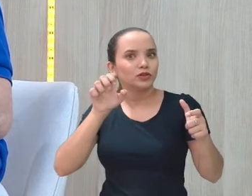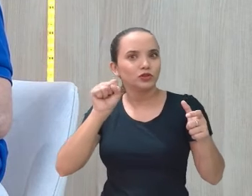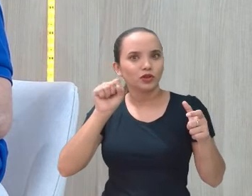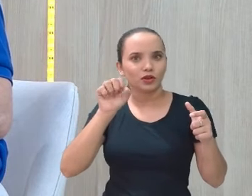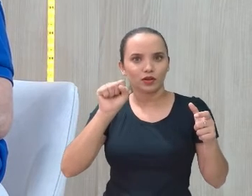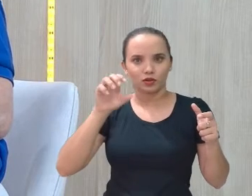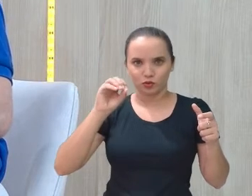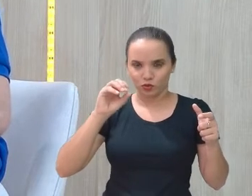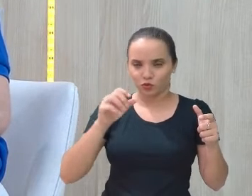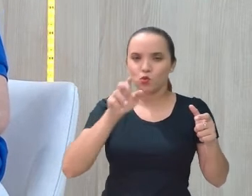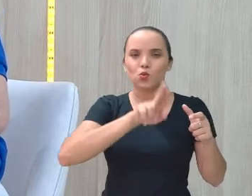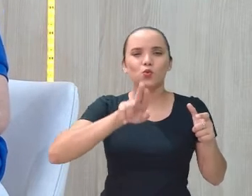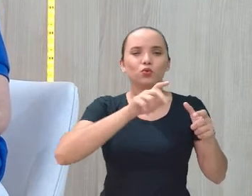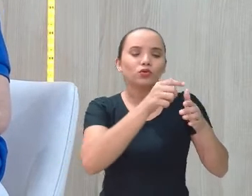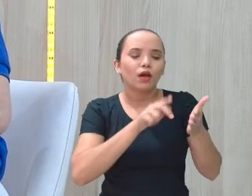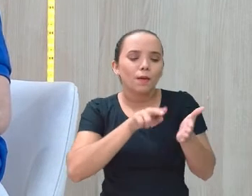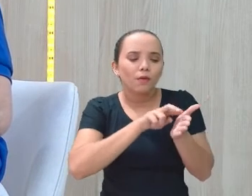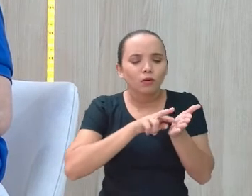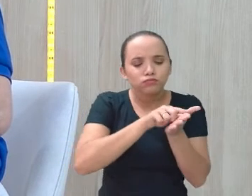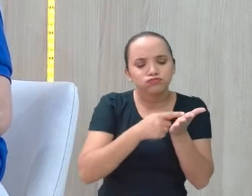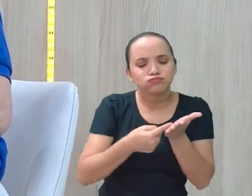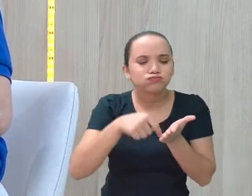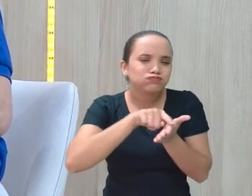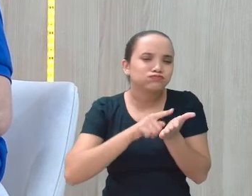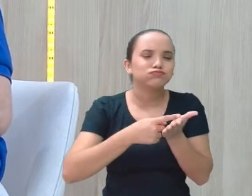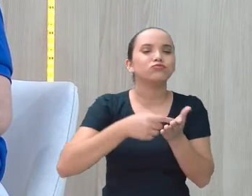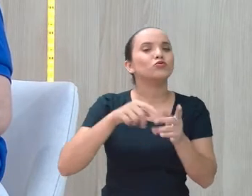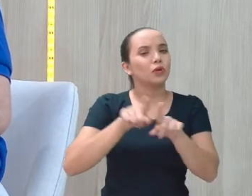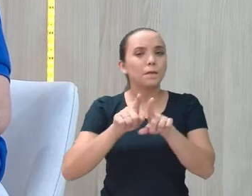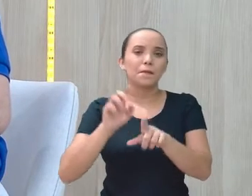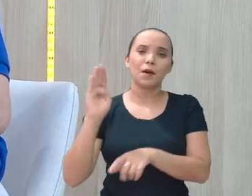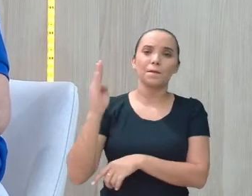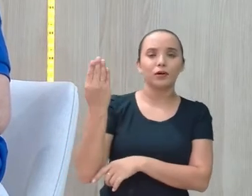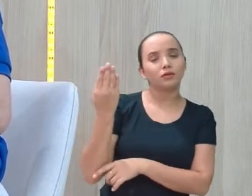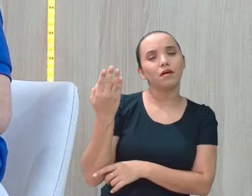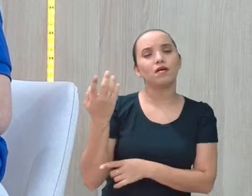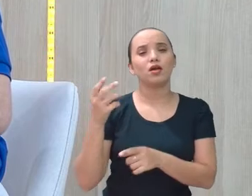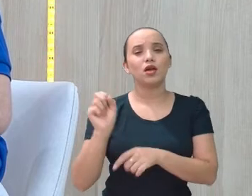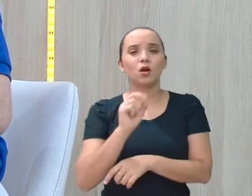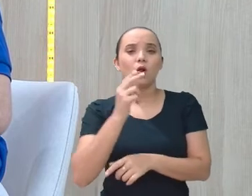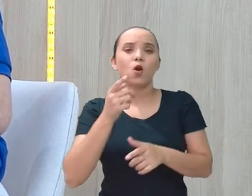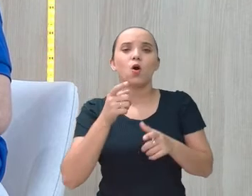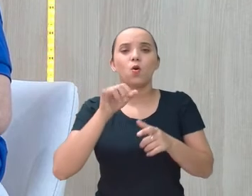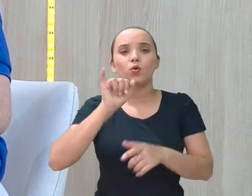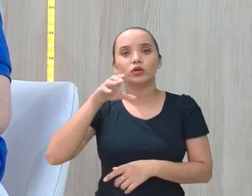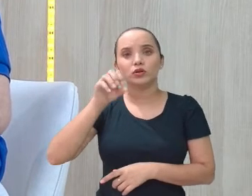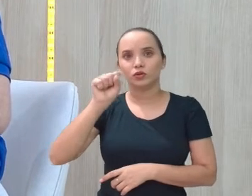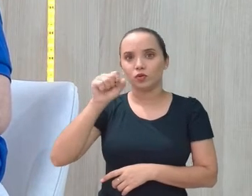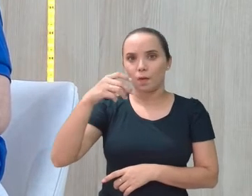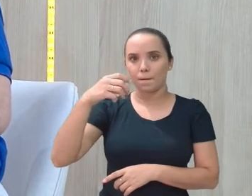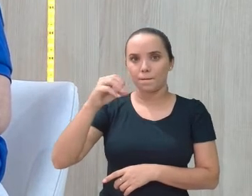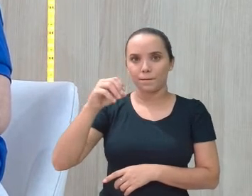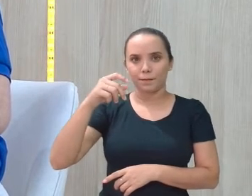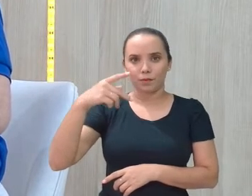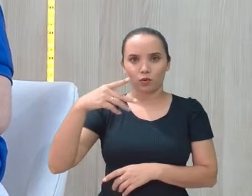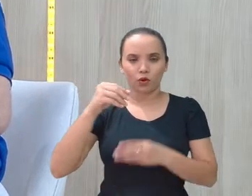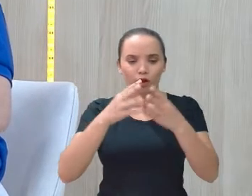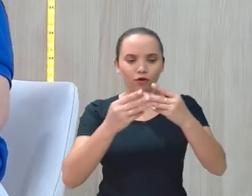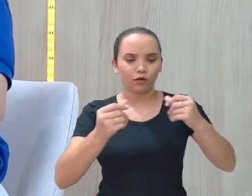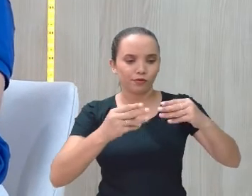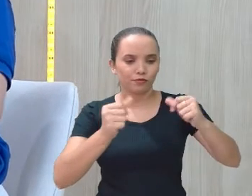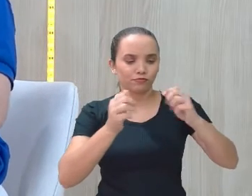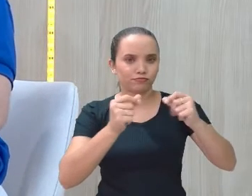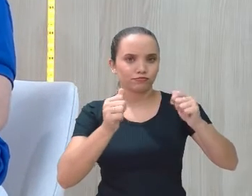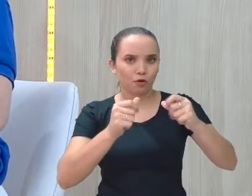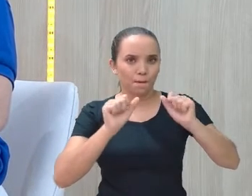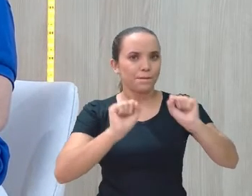ele como base para criar uma gravura, um pedacinho de madeira, um pedaço de isopor, tem muitos materiais alternativos que vocês